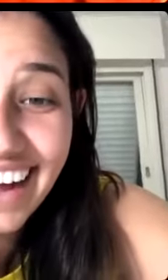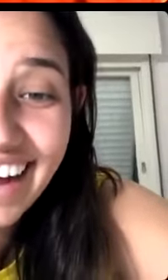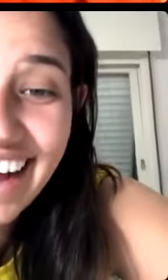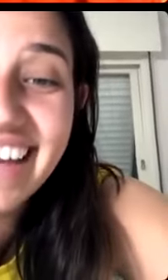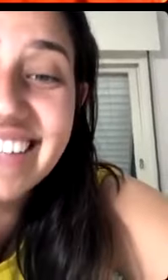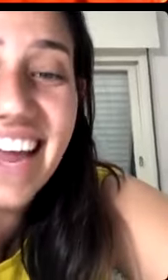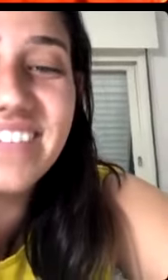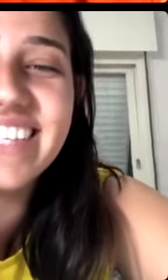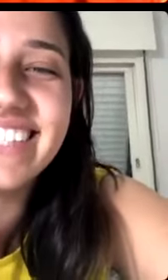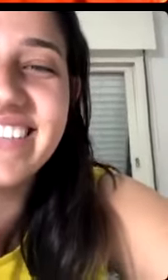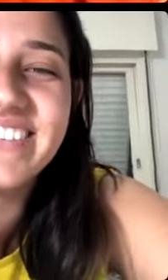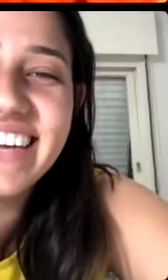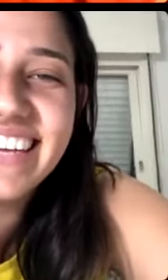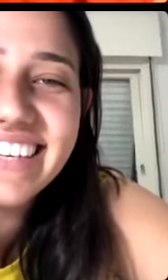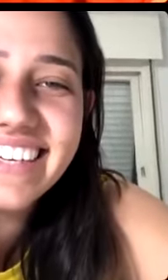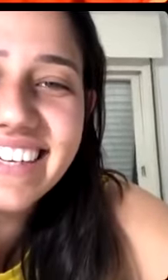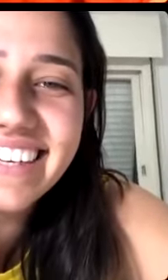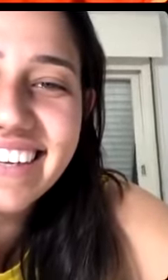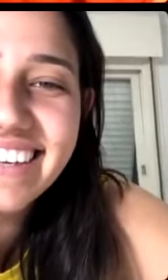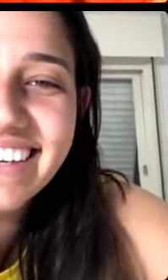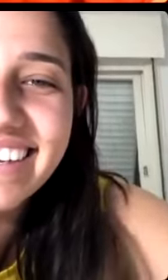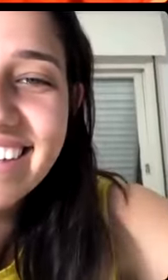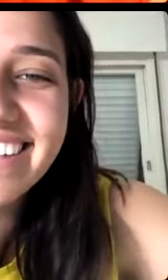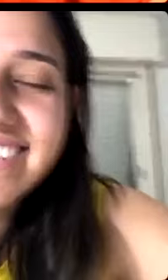pode. a intérprete também.